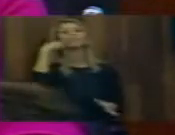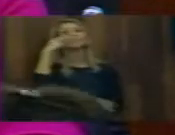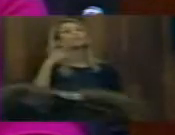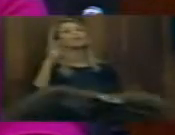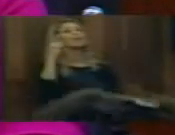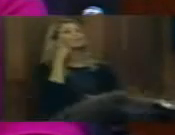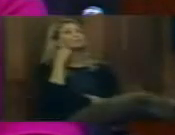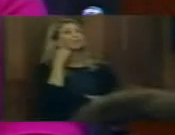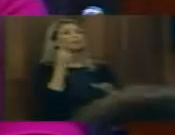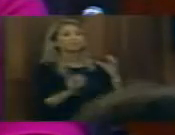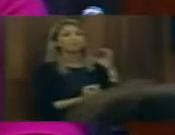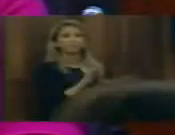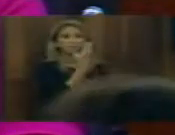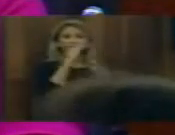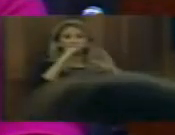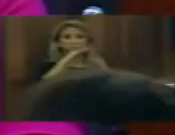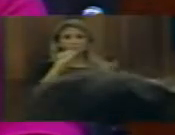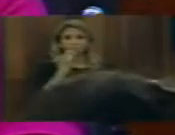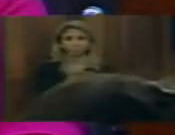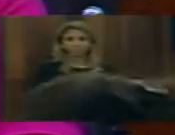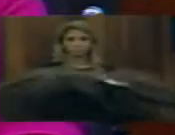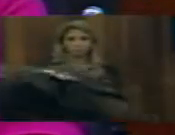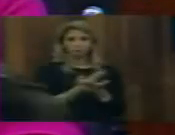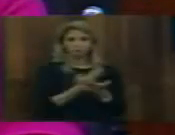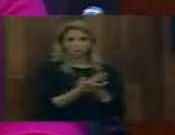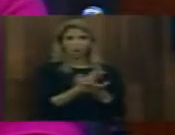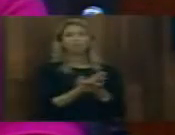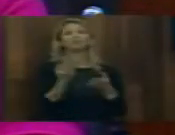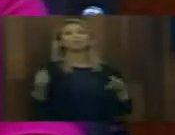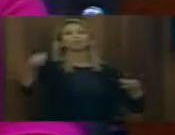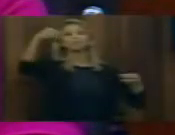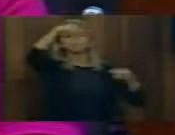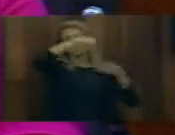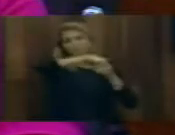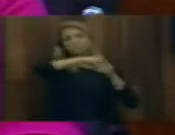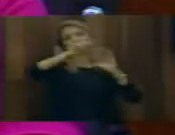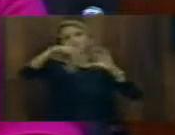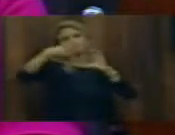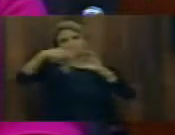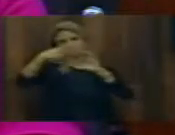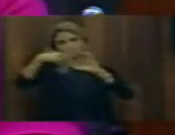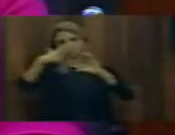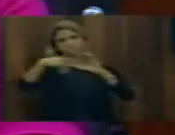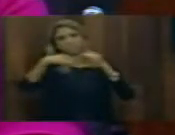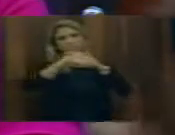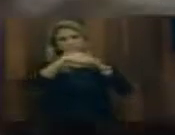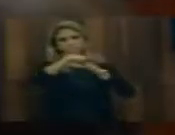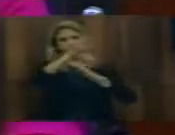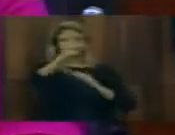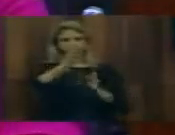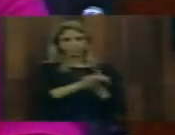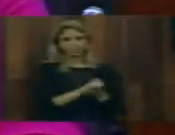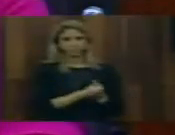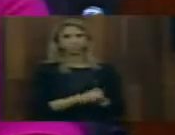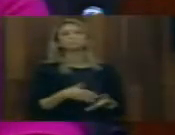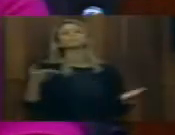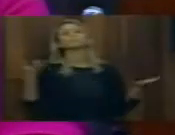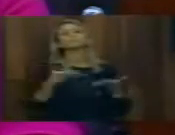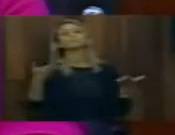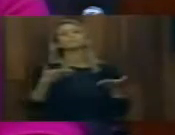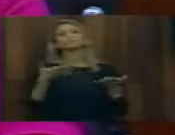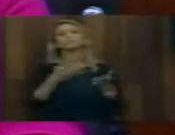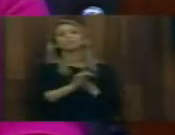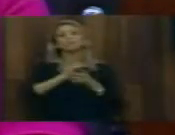Moura, cria escola no Legislativo Municipal, Cabo Friense, e dá outras providências. Ordem do dia, parecer